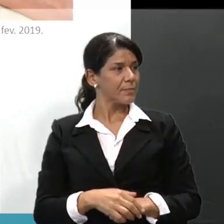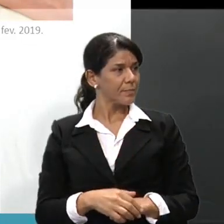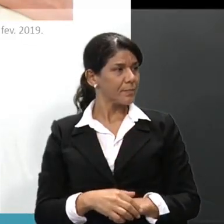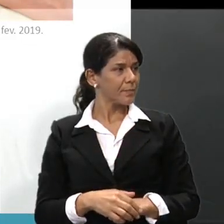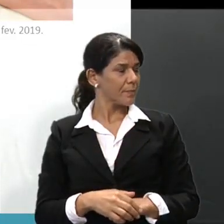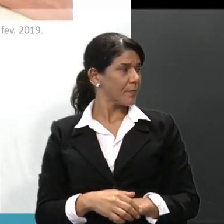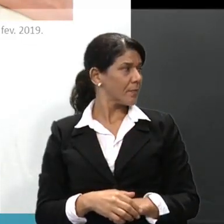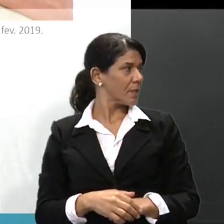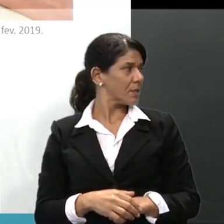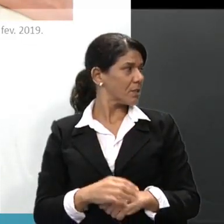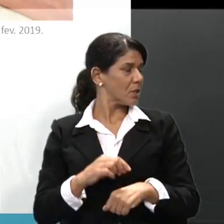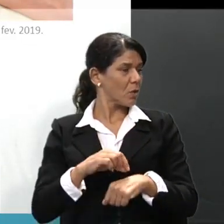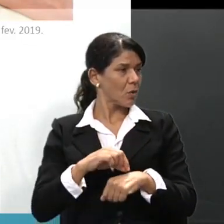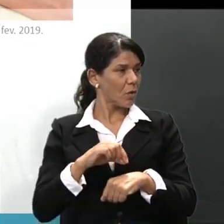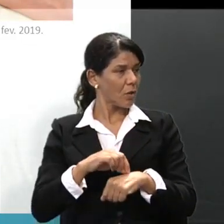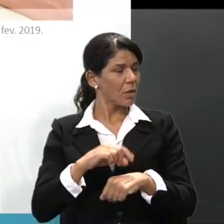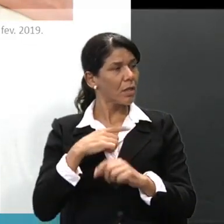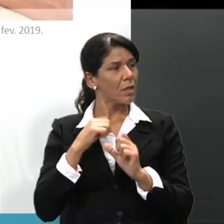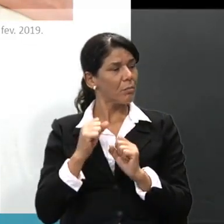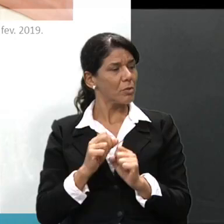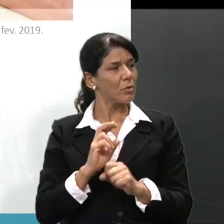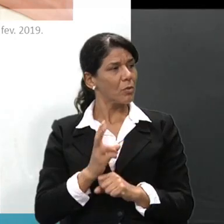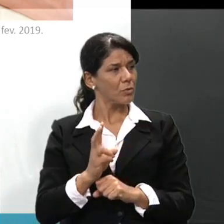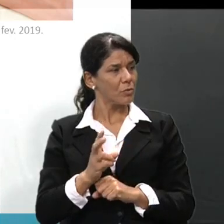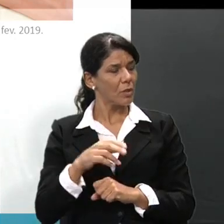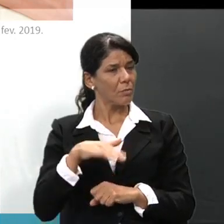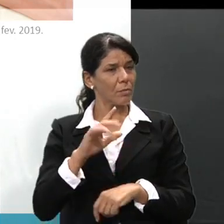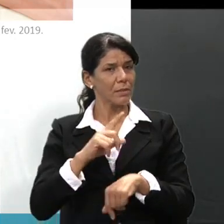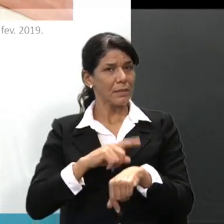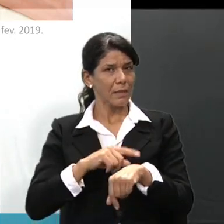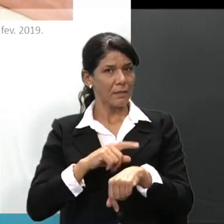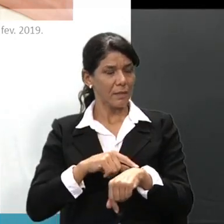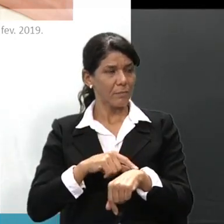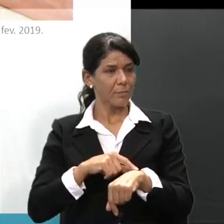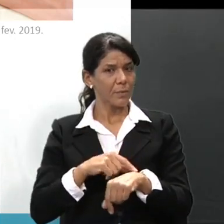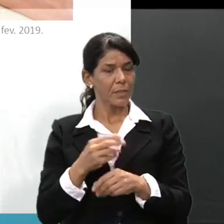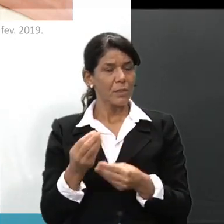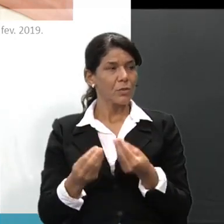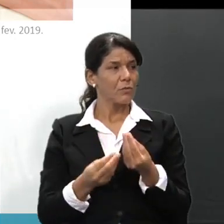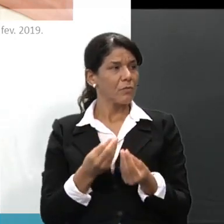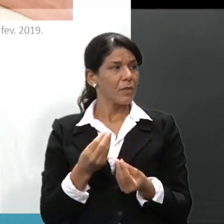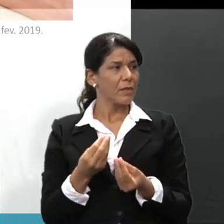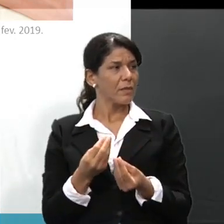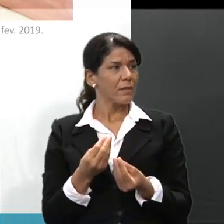a fixação e ele pode permanecer por mais tempo, ele não vai